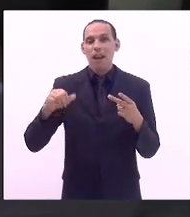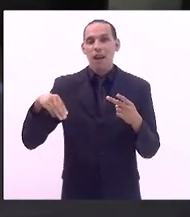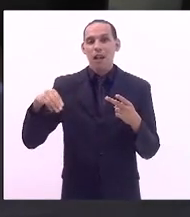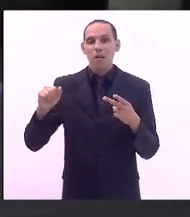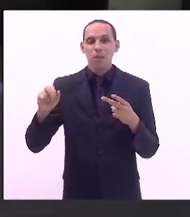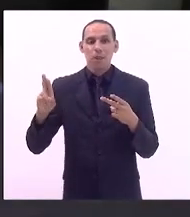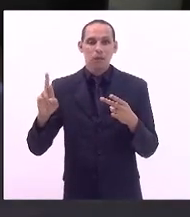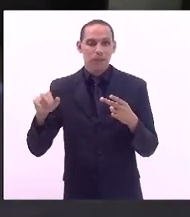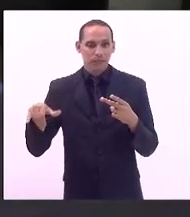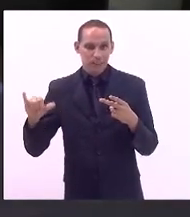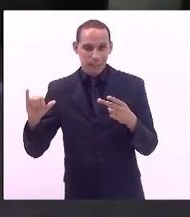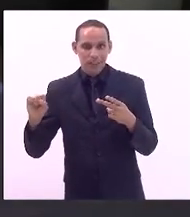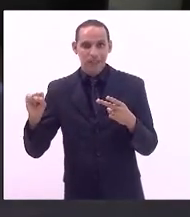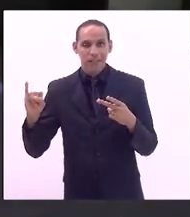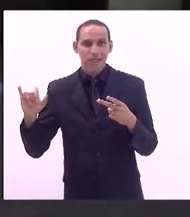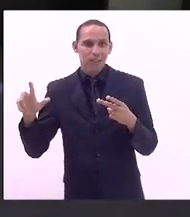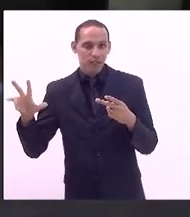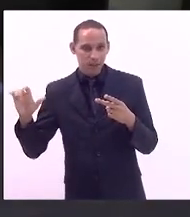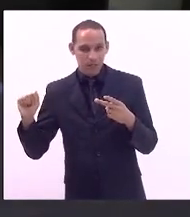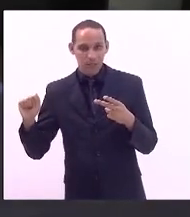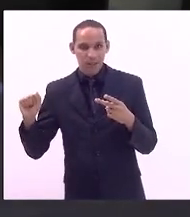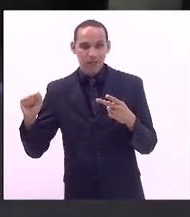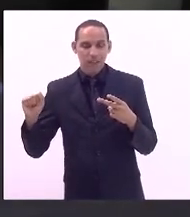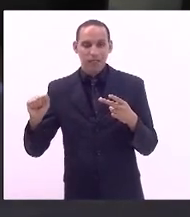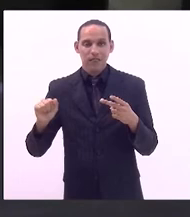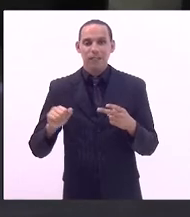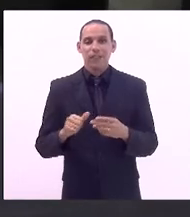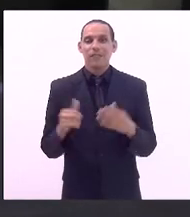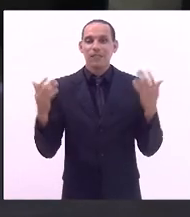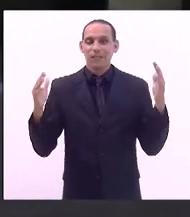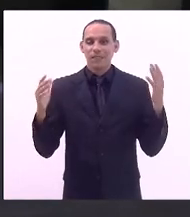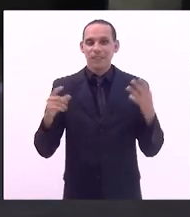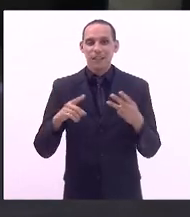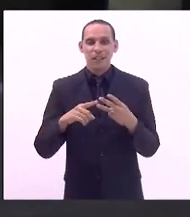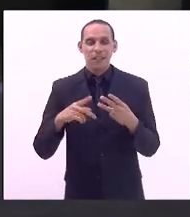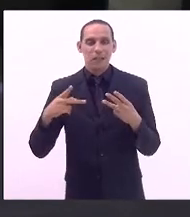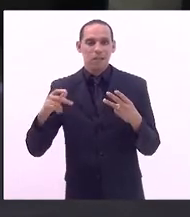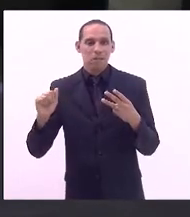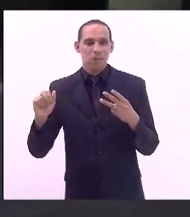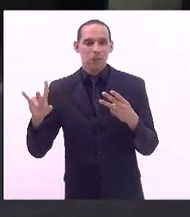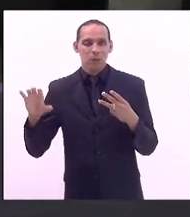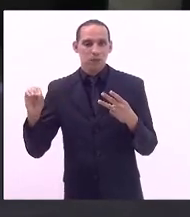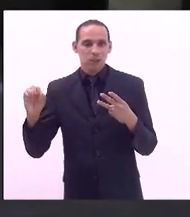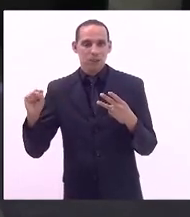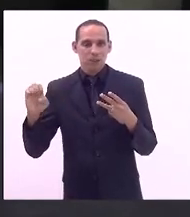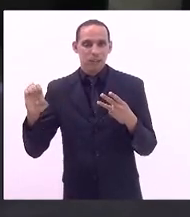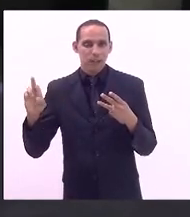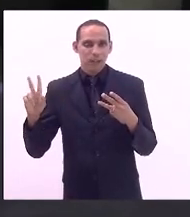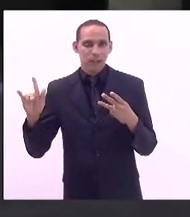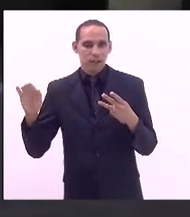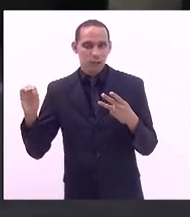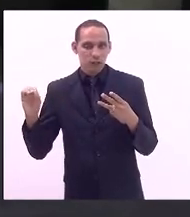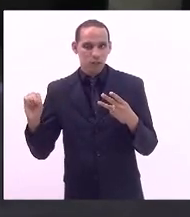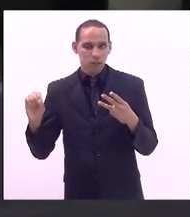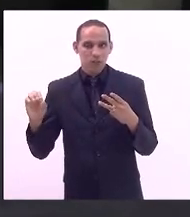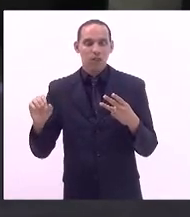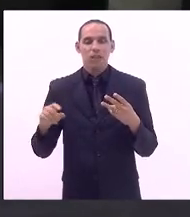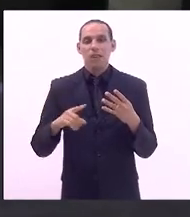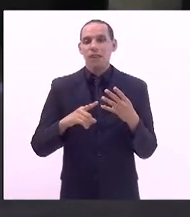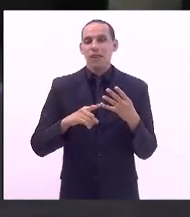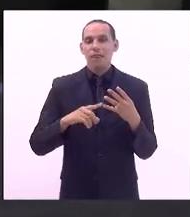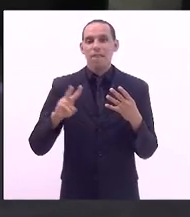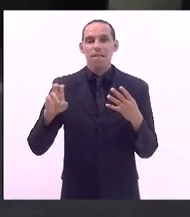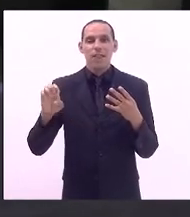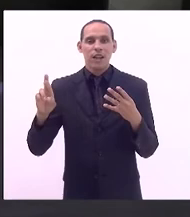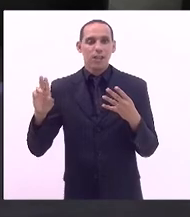senhor ao Mauri Silva em São Paulo Sérgio dos Santos Nunes e a